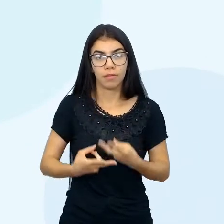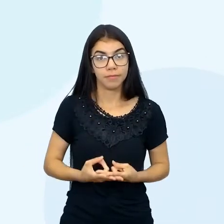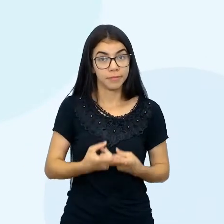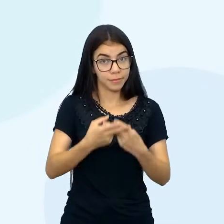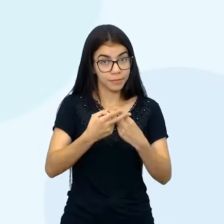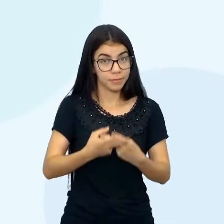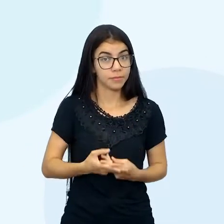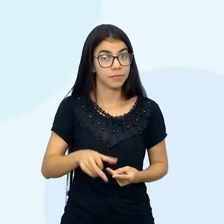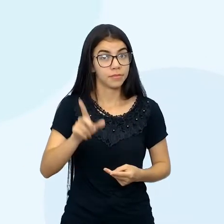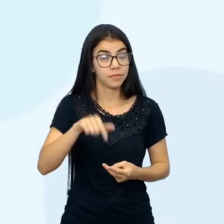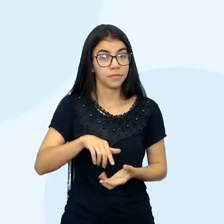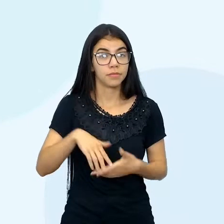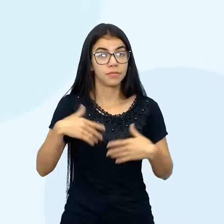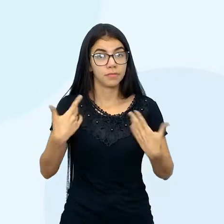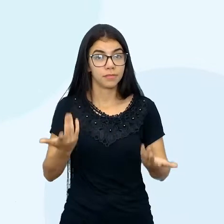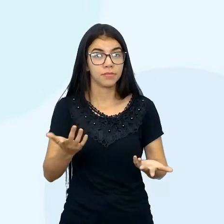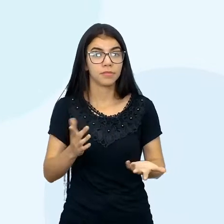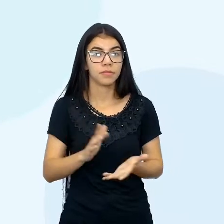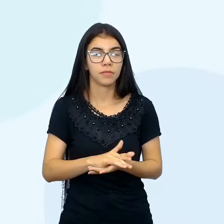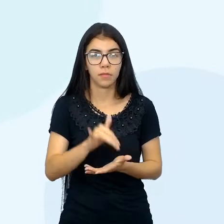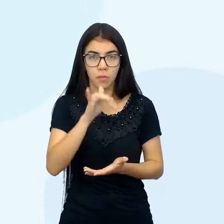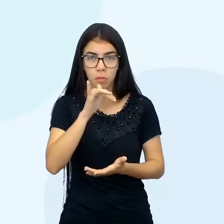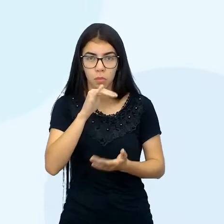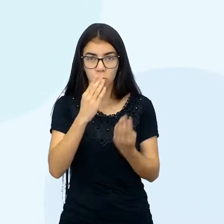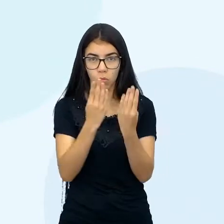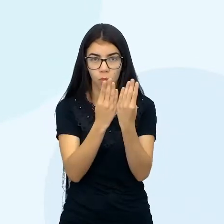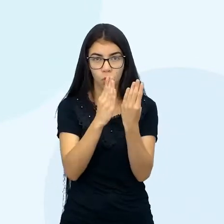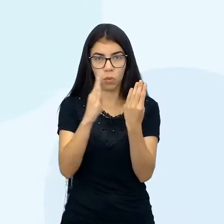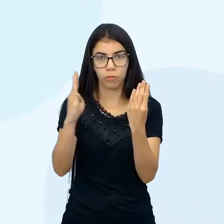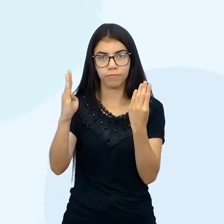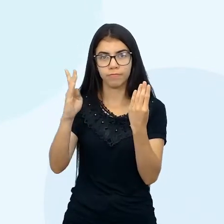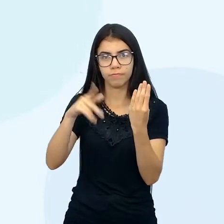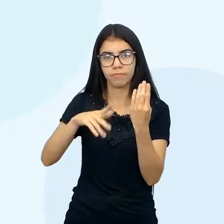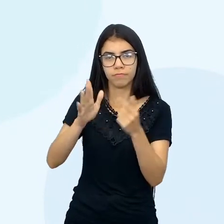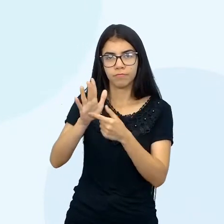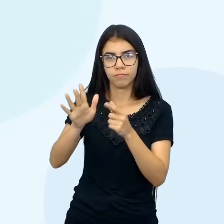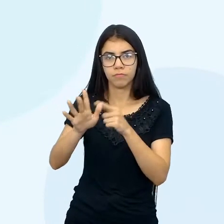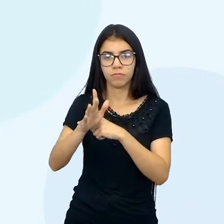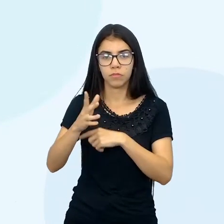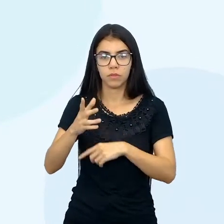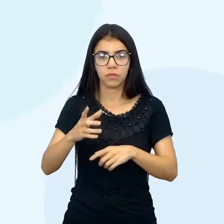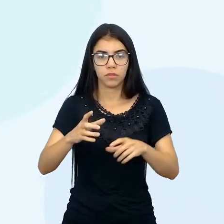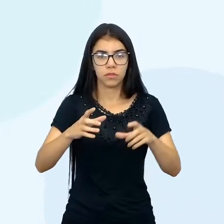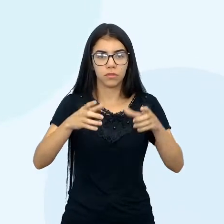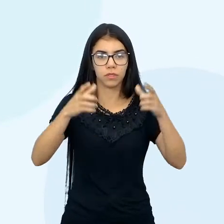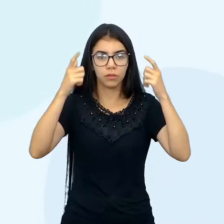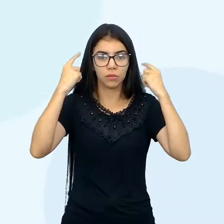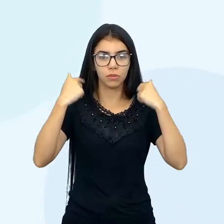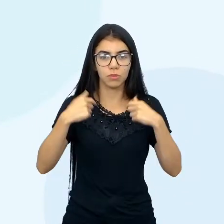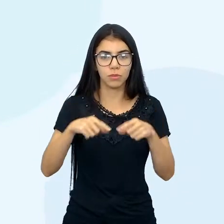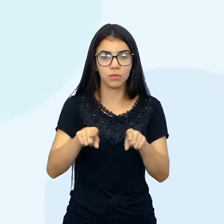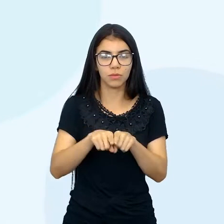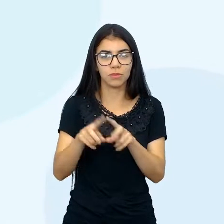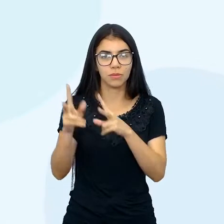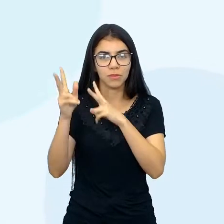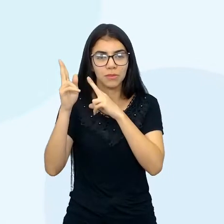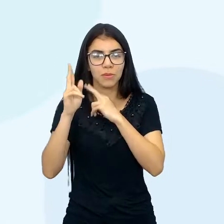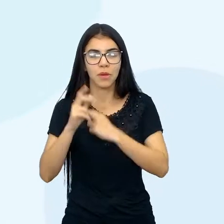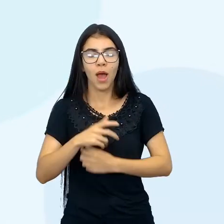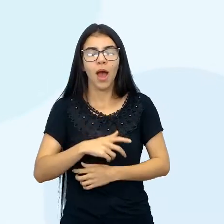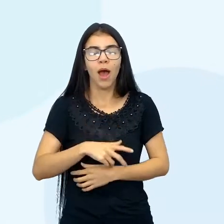só. Entretanto, das portas surgiam cabeças congestionadas de sono. Ouviam-se amplos